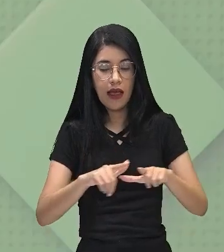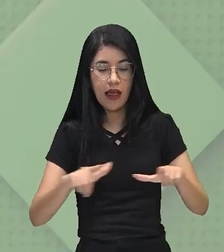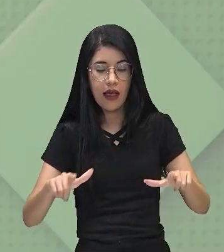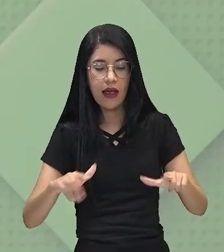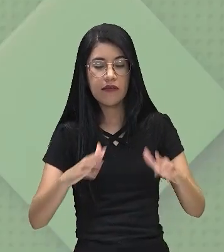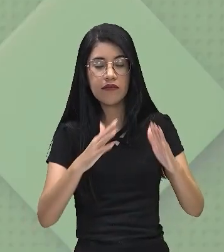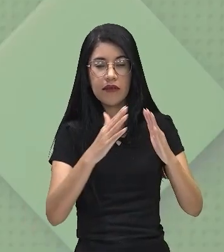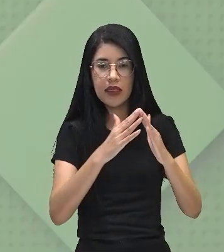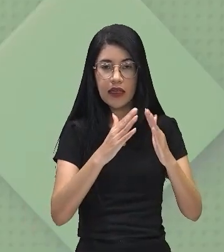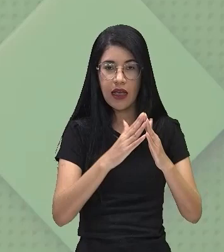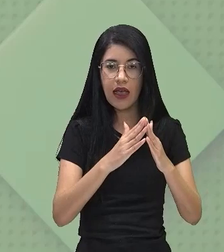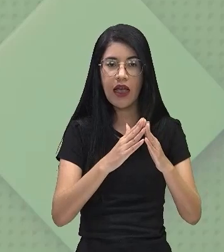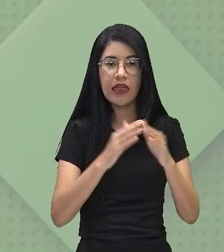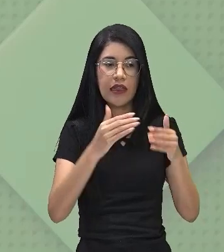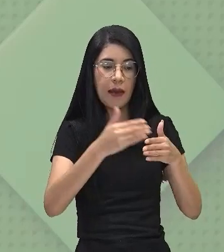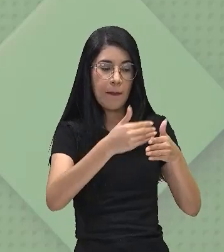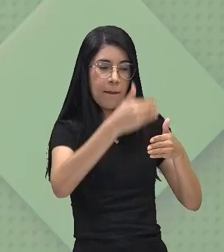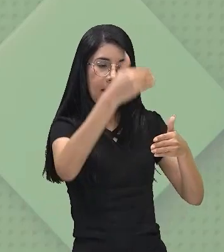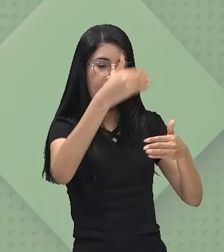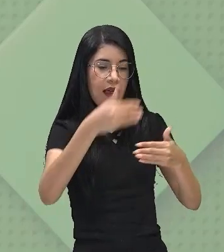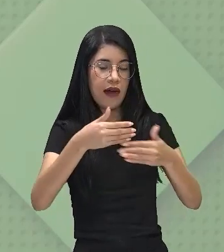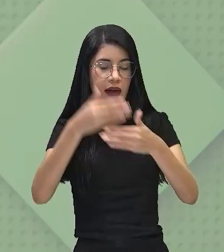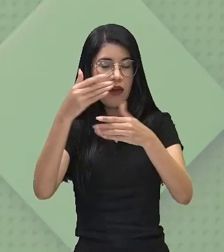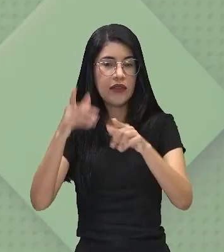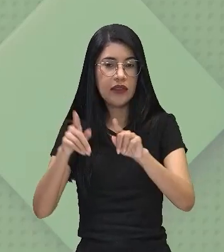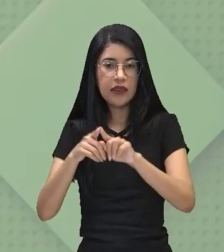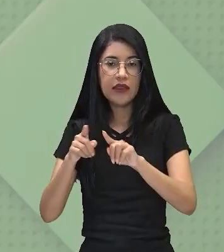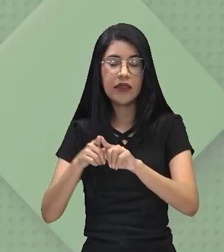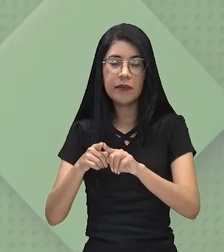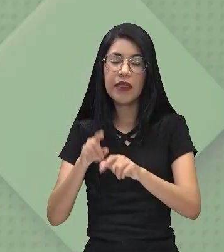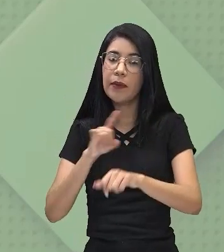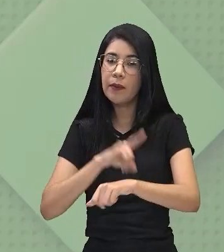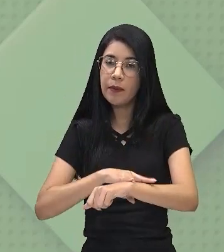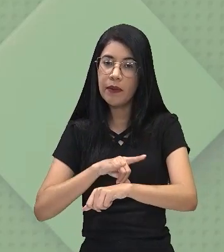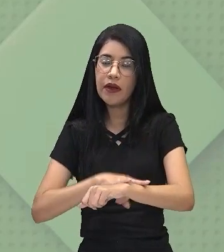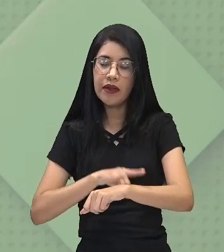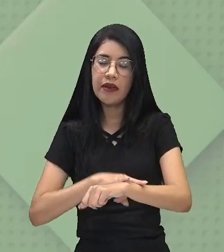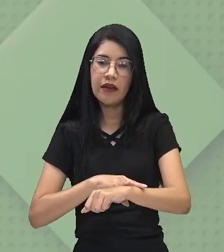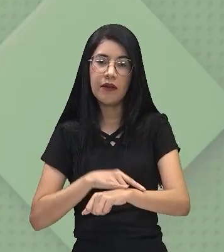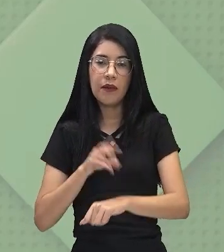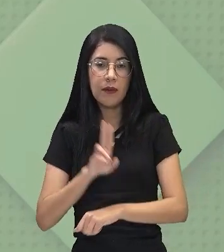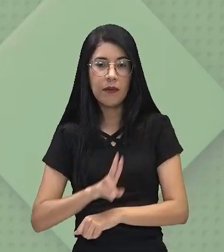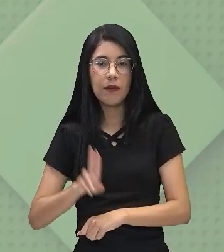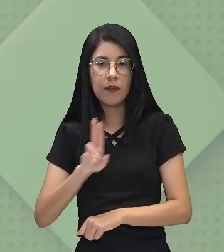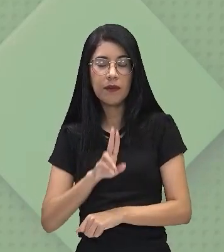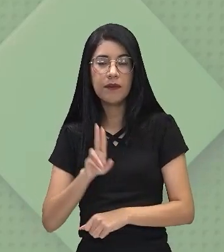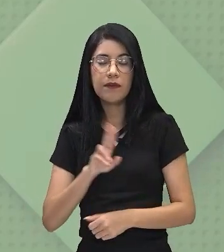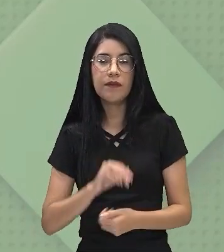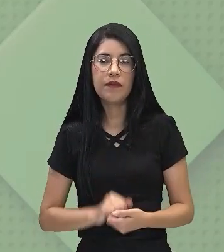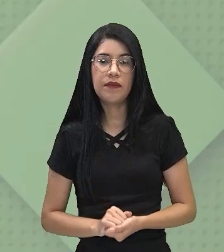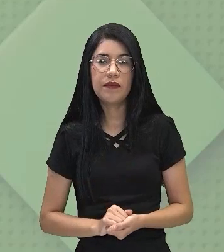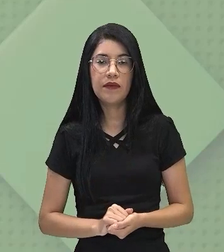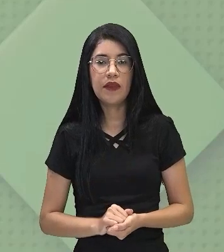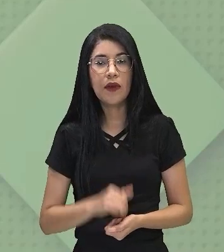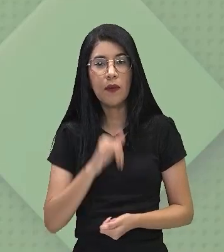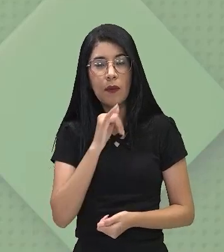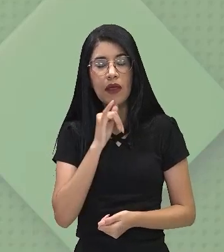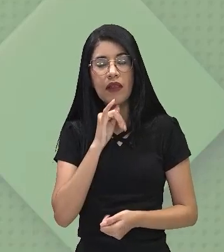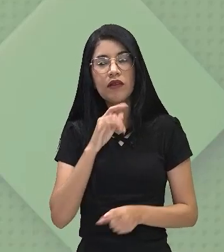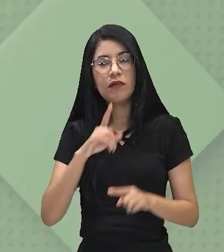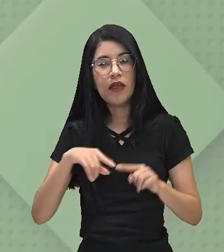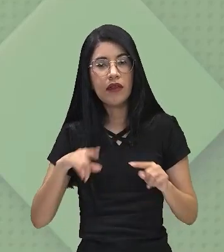casa, revestimento de parede, né, dos banheiros, por exemplo, são feitos ali muitas vezes de cerâmica e é um exemplo de um